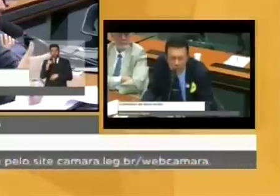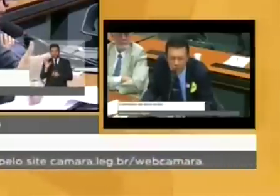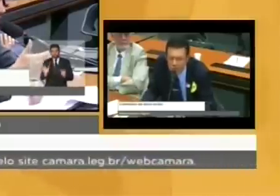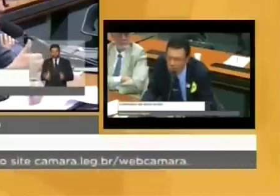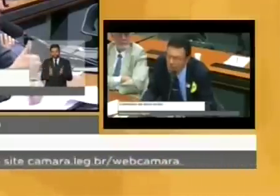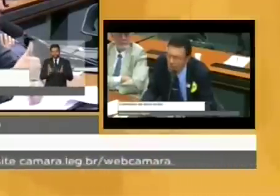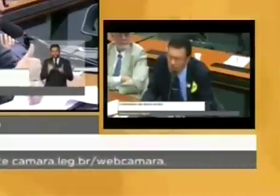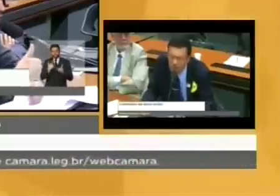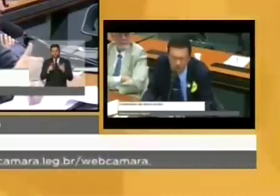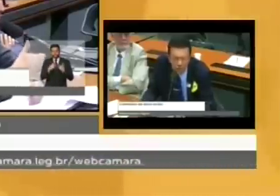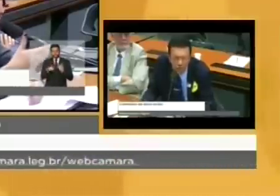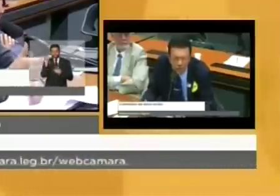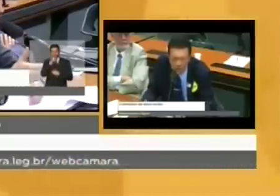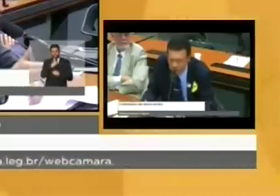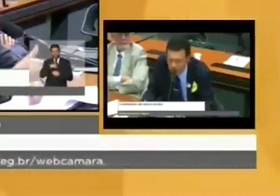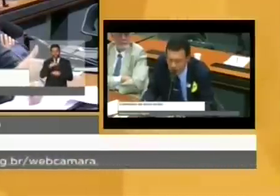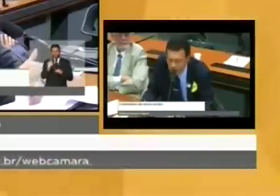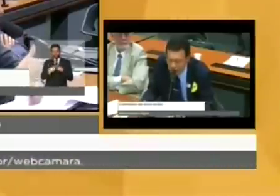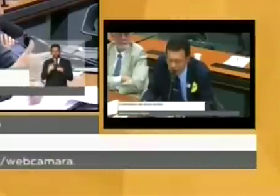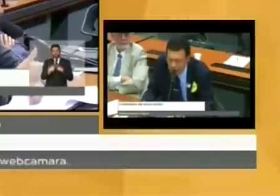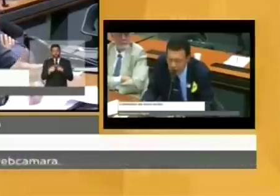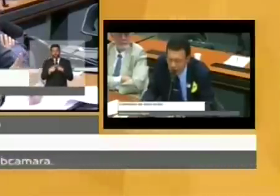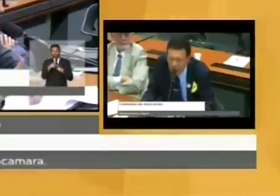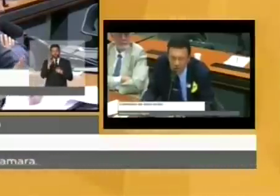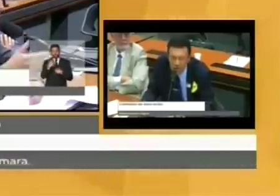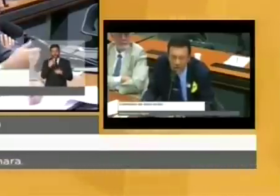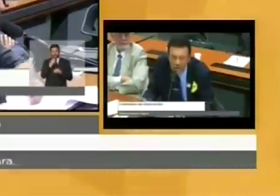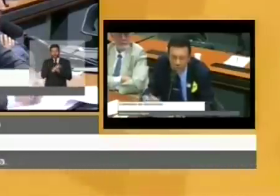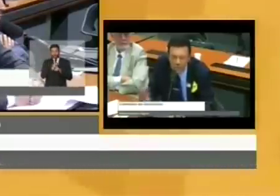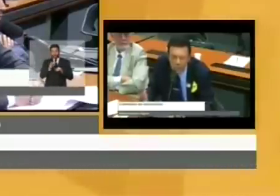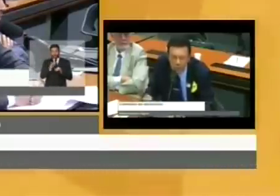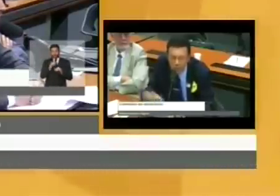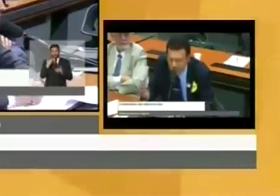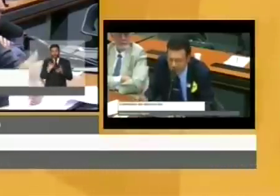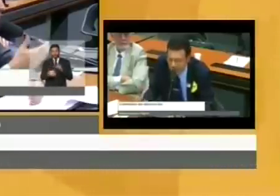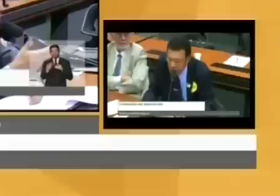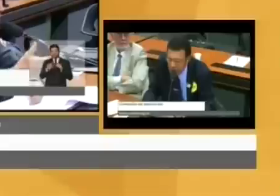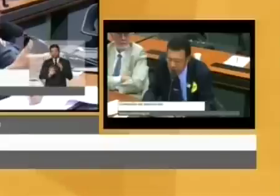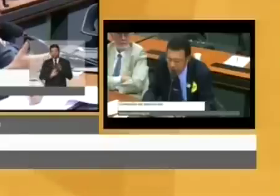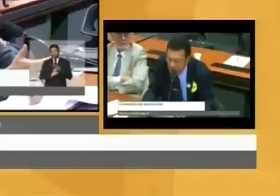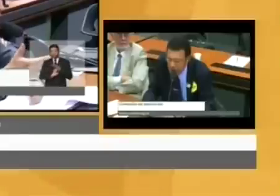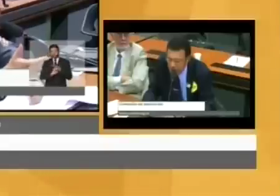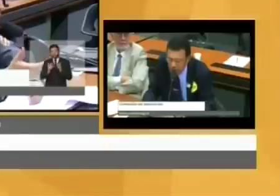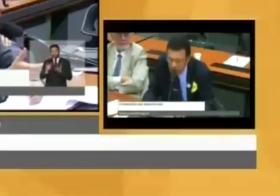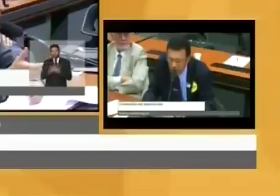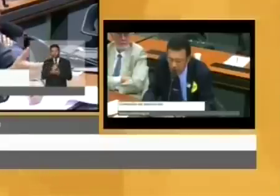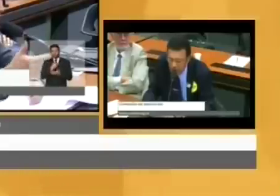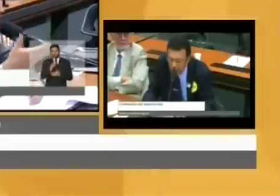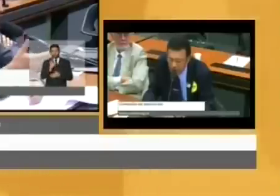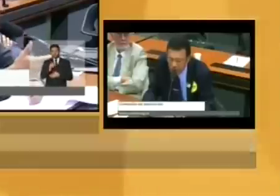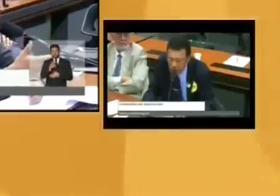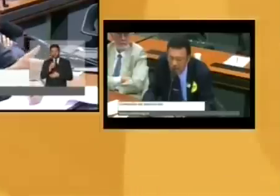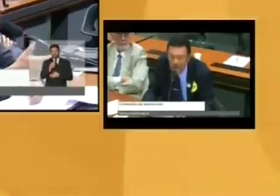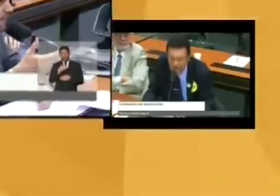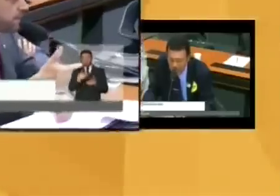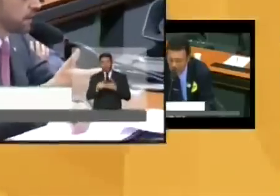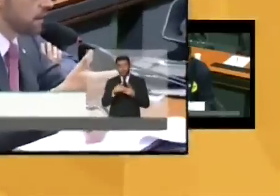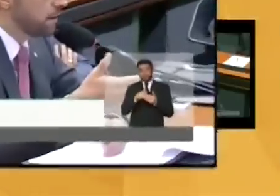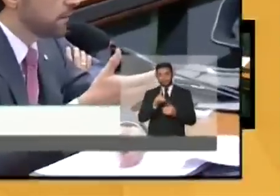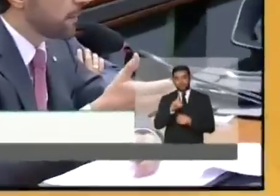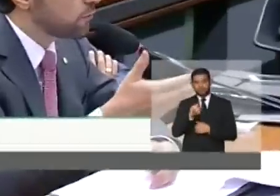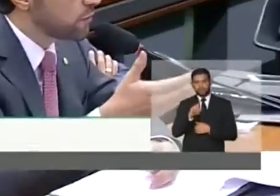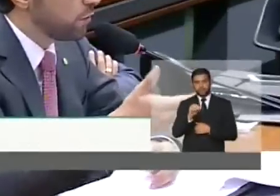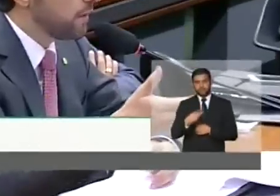em meio a tantas dificuldades, porque já decretado a falência das suas empresas, como é o caso do frigorífico Independência, que esteve